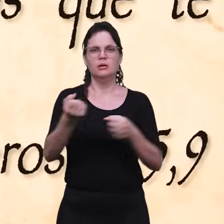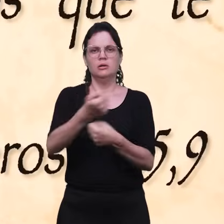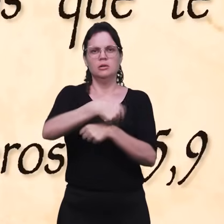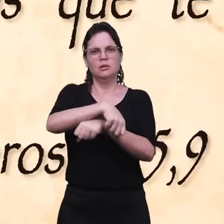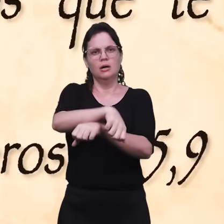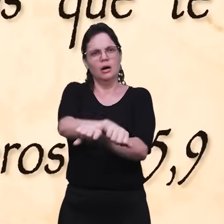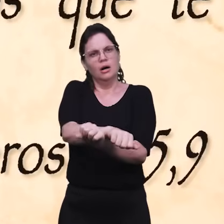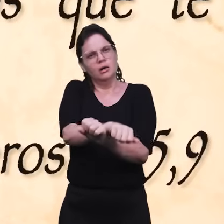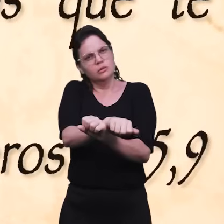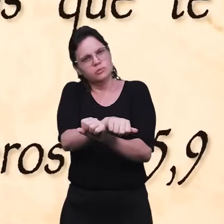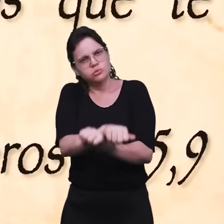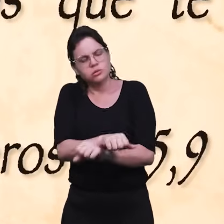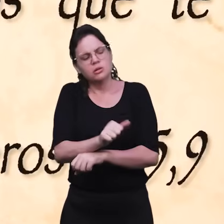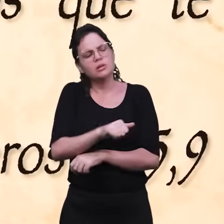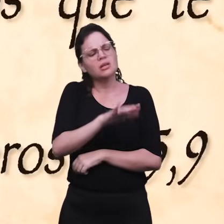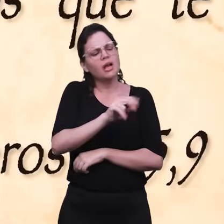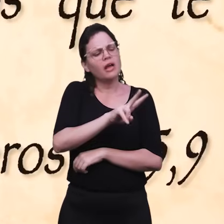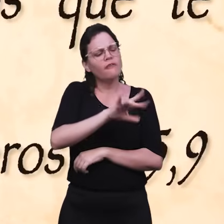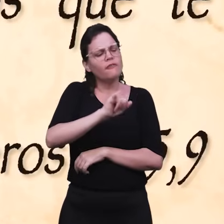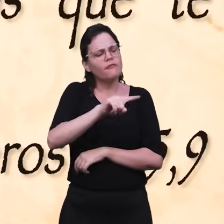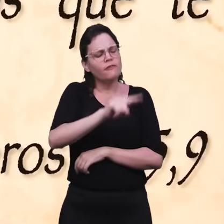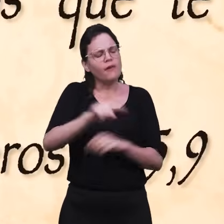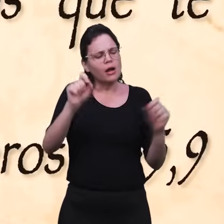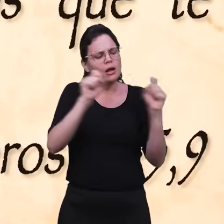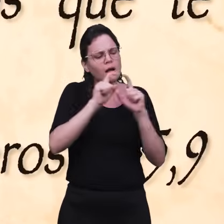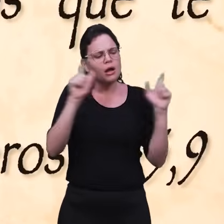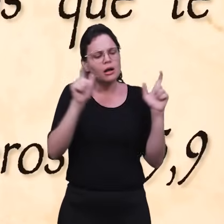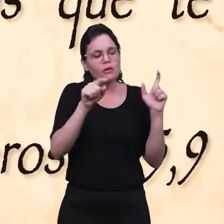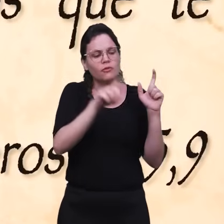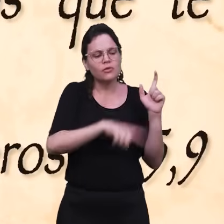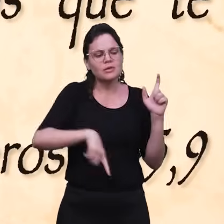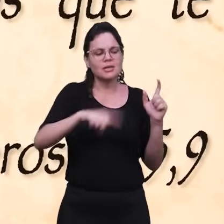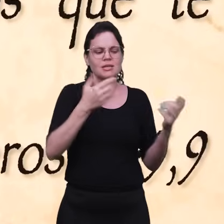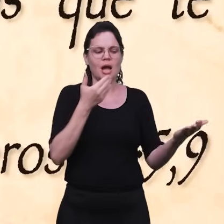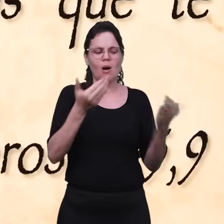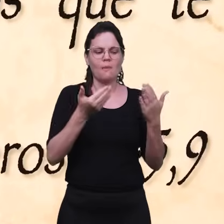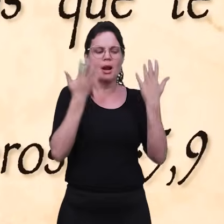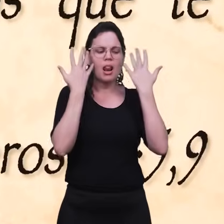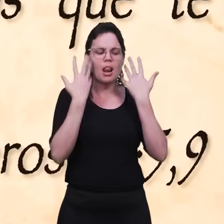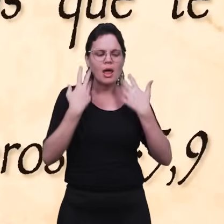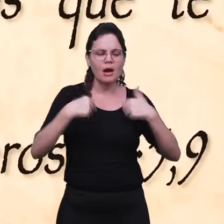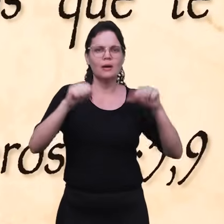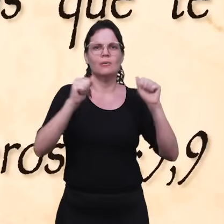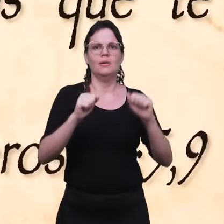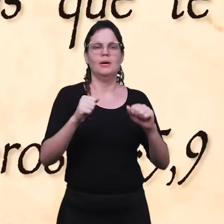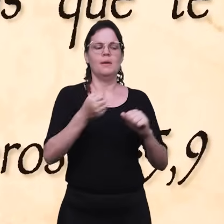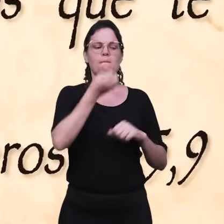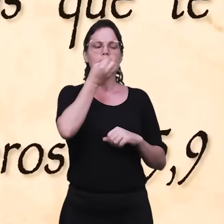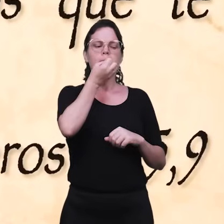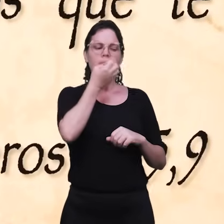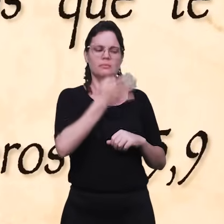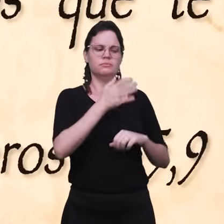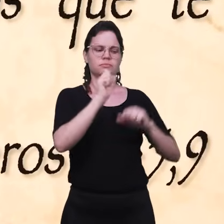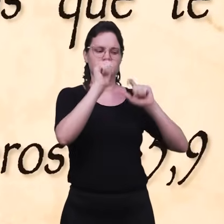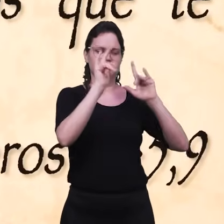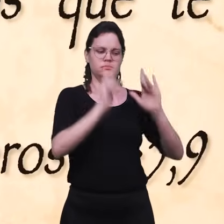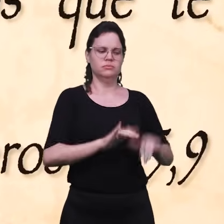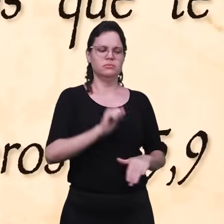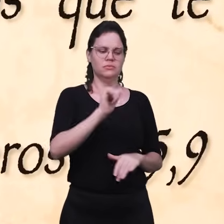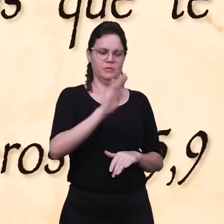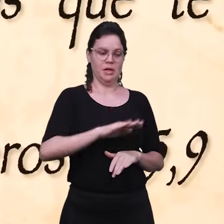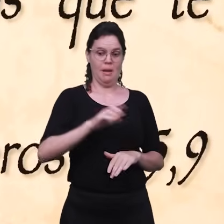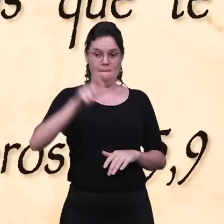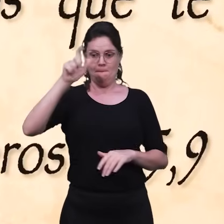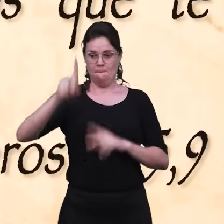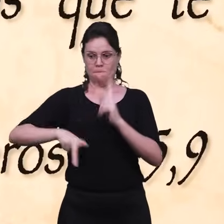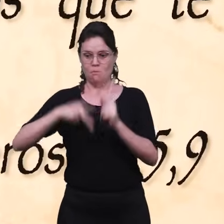como leoa. Quem o despertará? Benditos os que te abençoarem e malditos